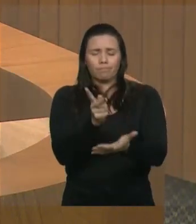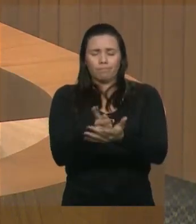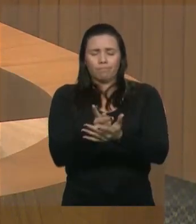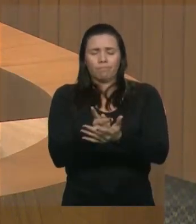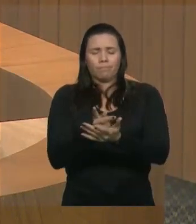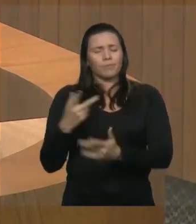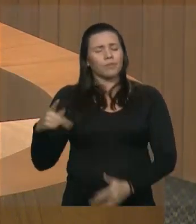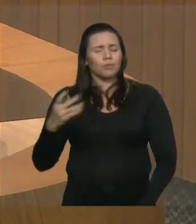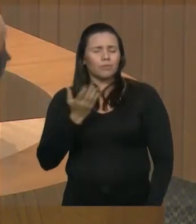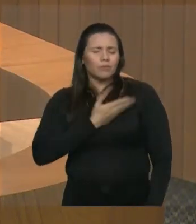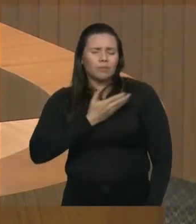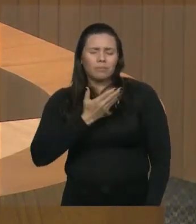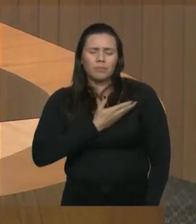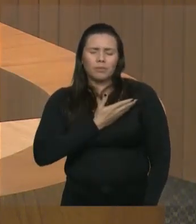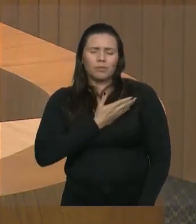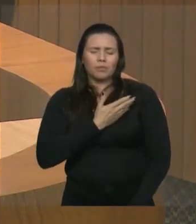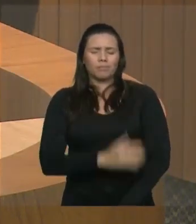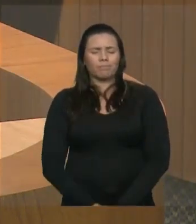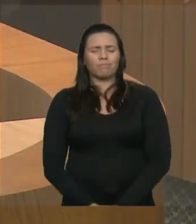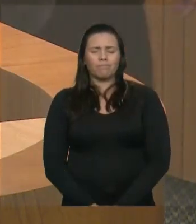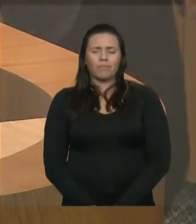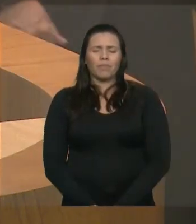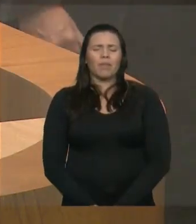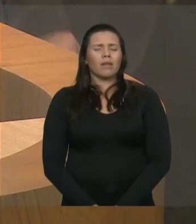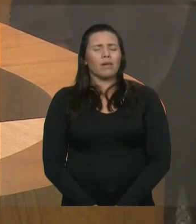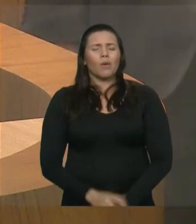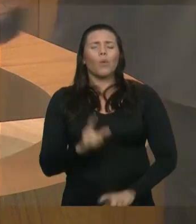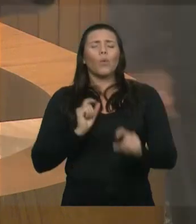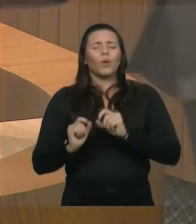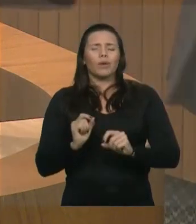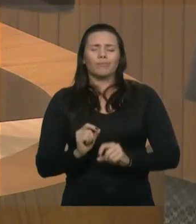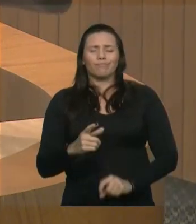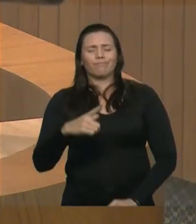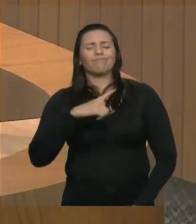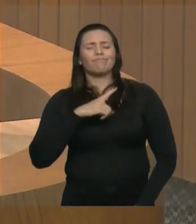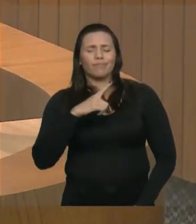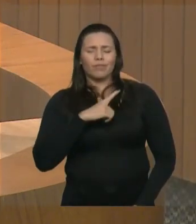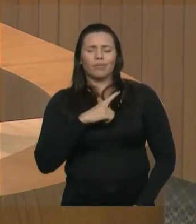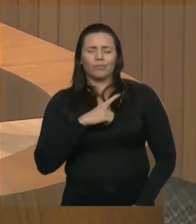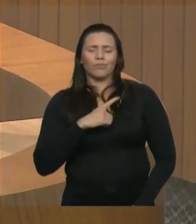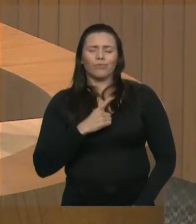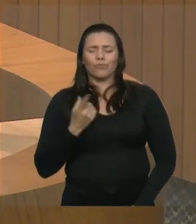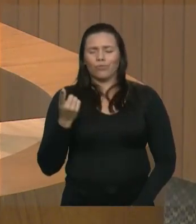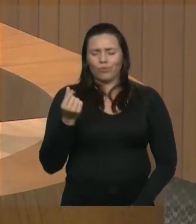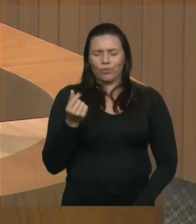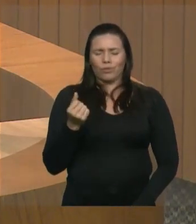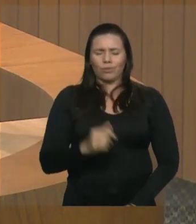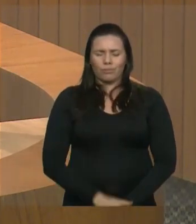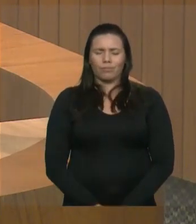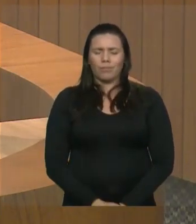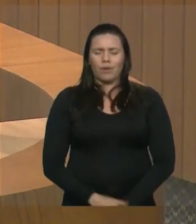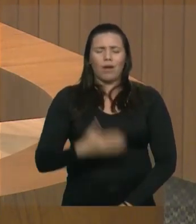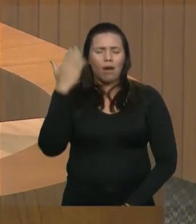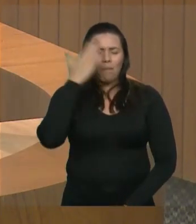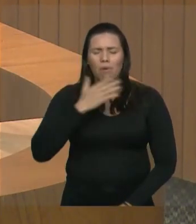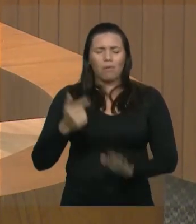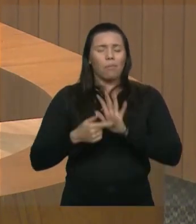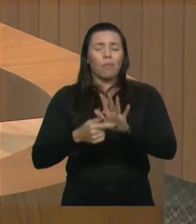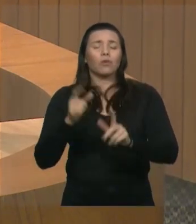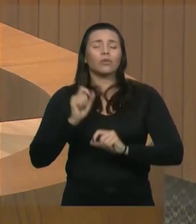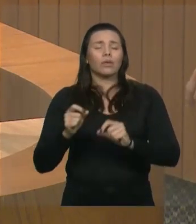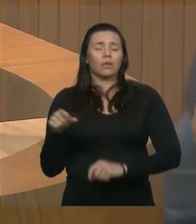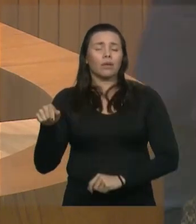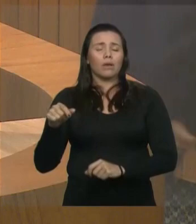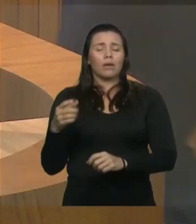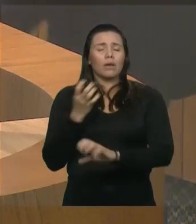continuam faturando o governo do Estado. Prova disso é a Caema. Super salários na Caema pagos